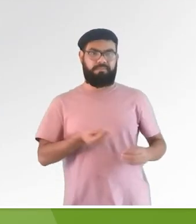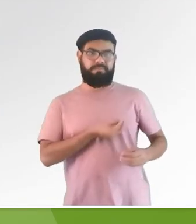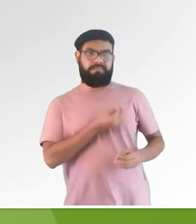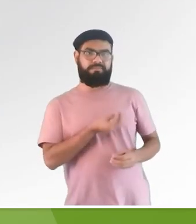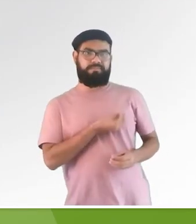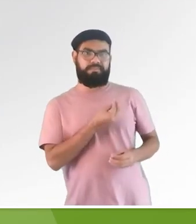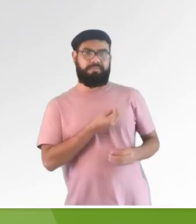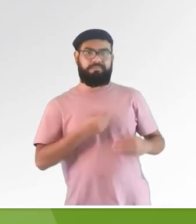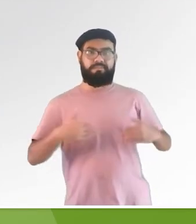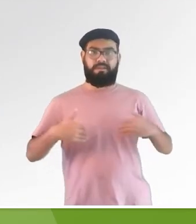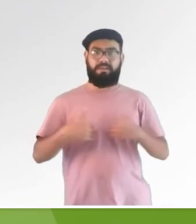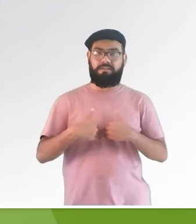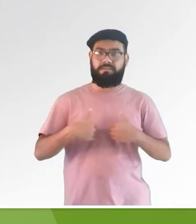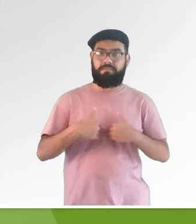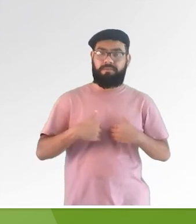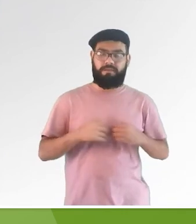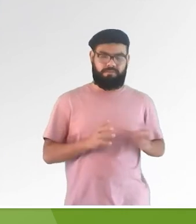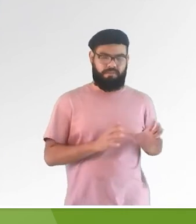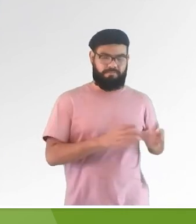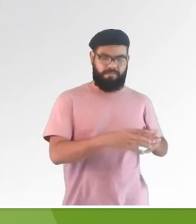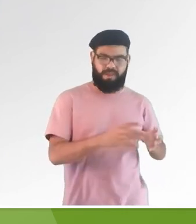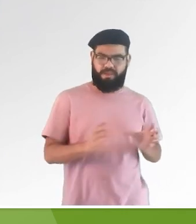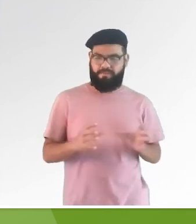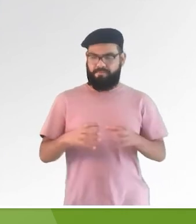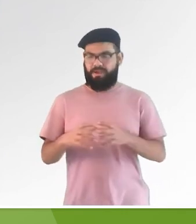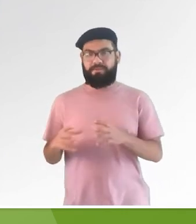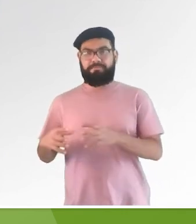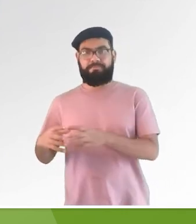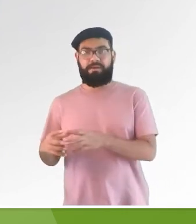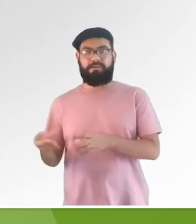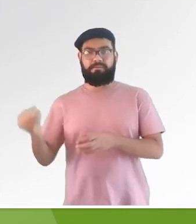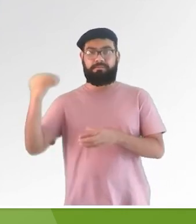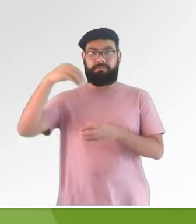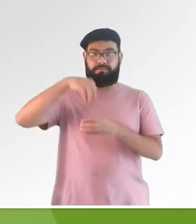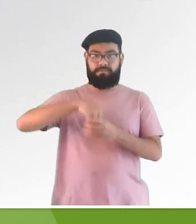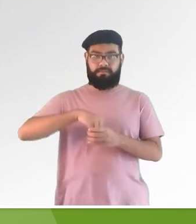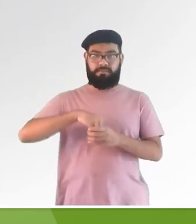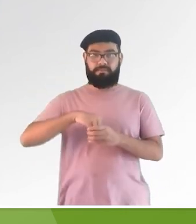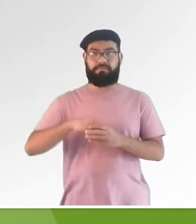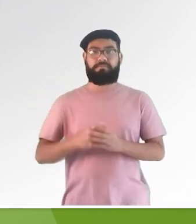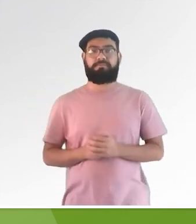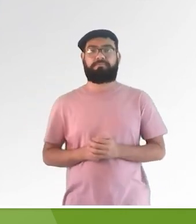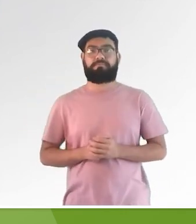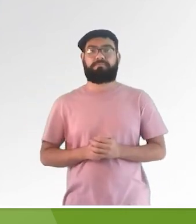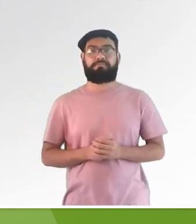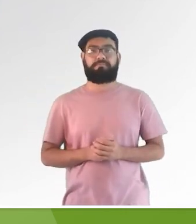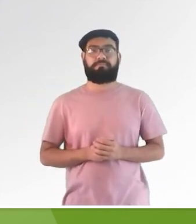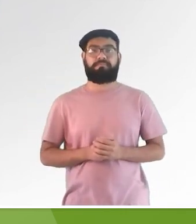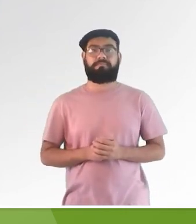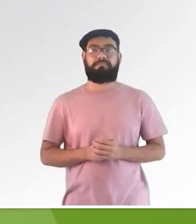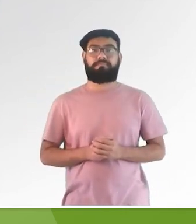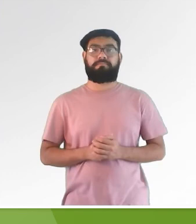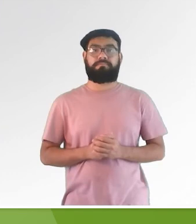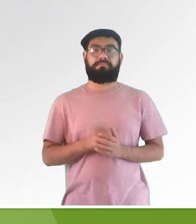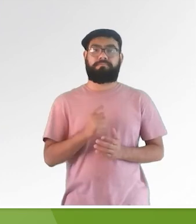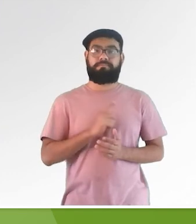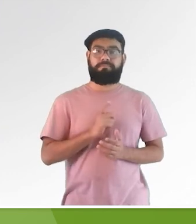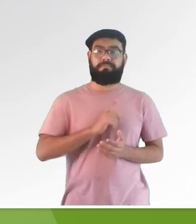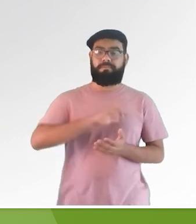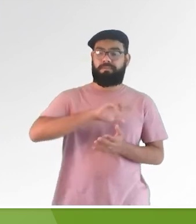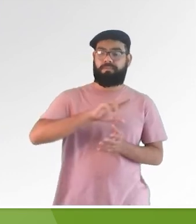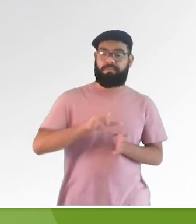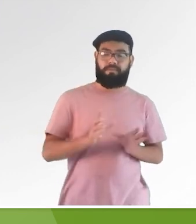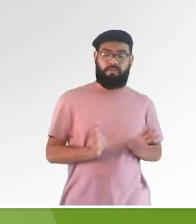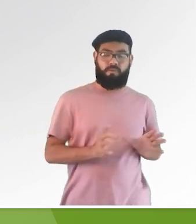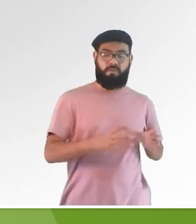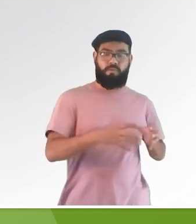em alguns reinos, não é? E dentro do dentro do grupo dos animais, nós vamos ter ali um grupo que a gente conhece